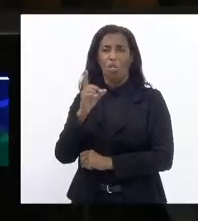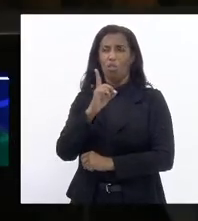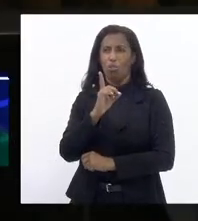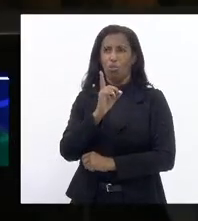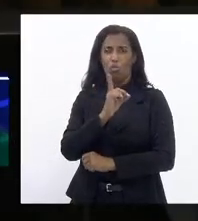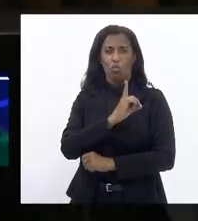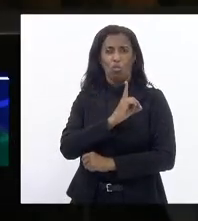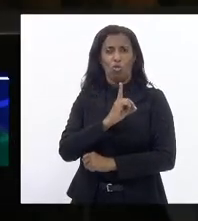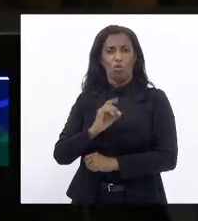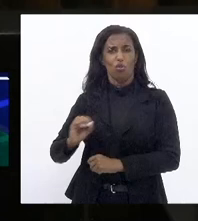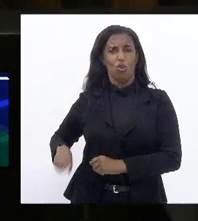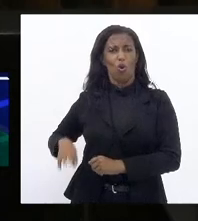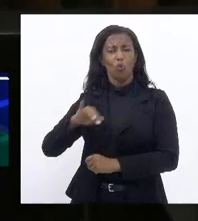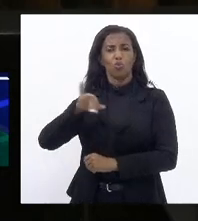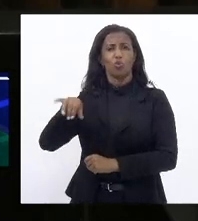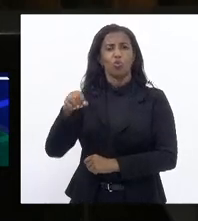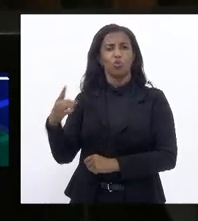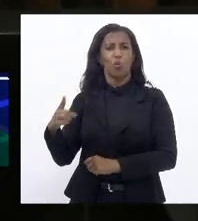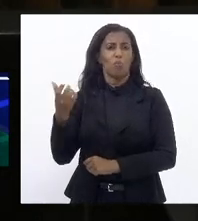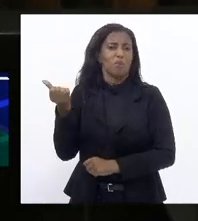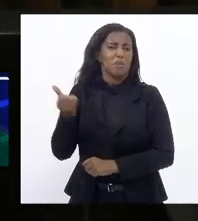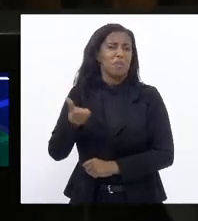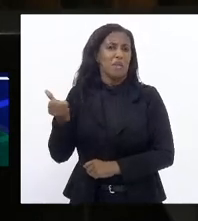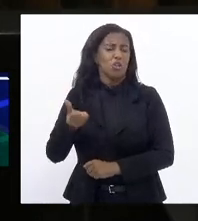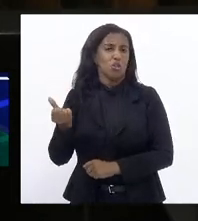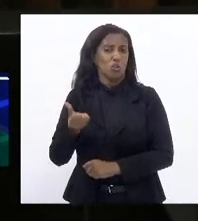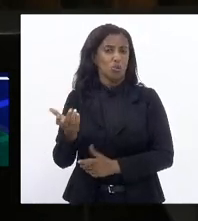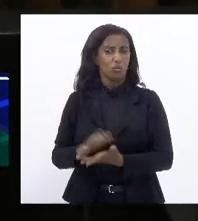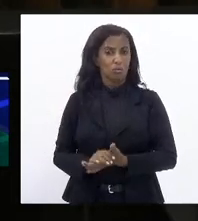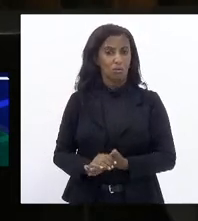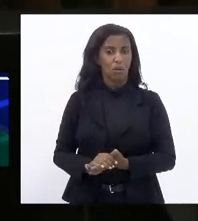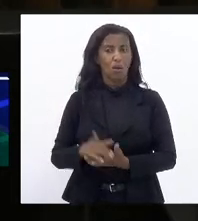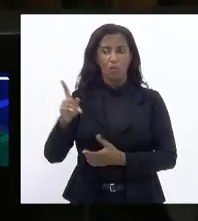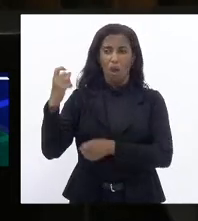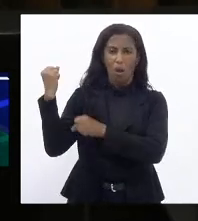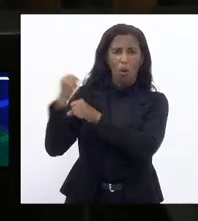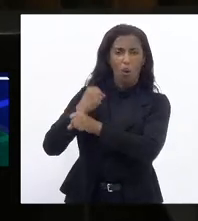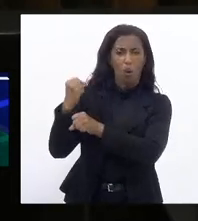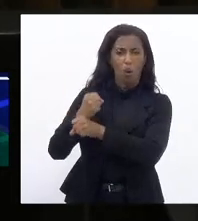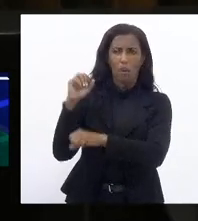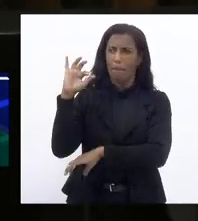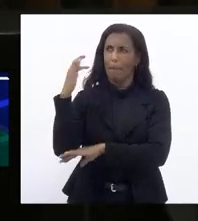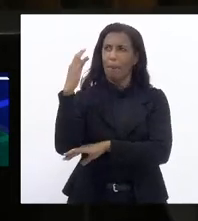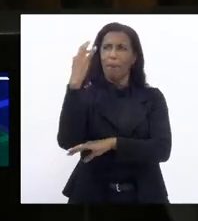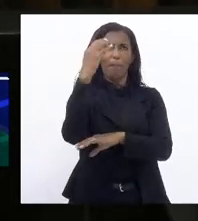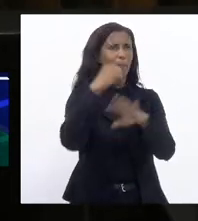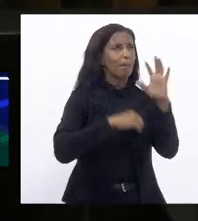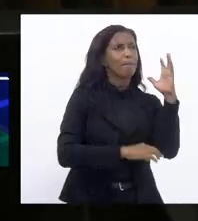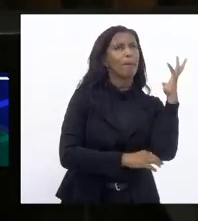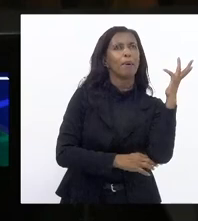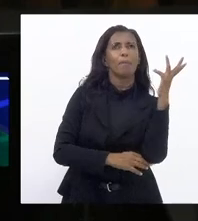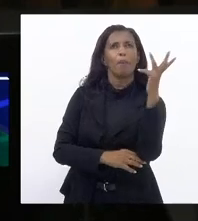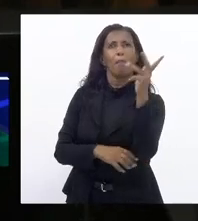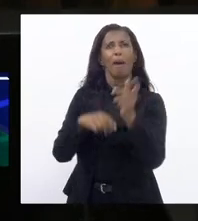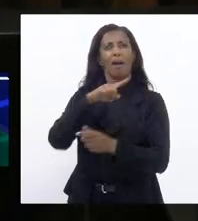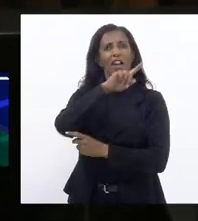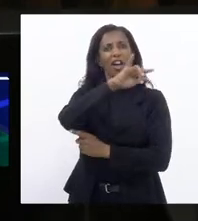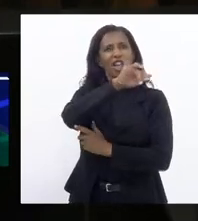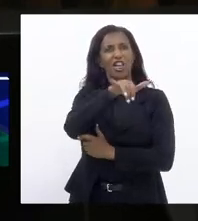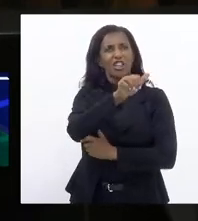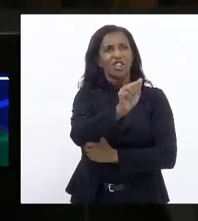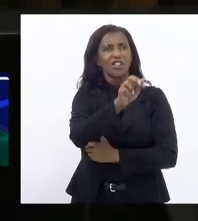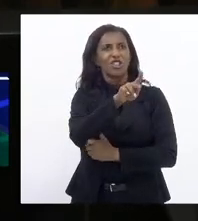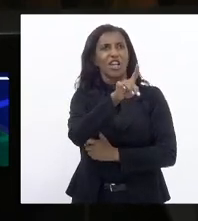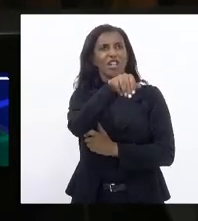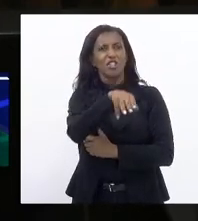de Dom João VI, em seguida, o próprio Jardim Botânico foi uma das primeiras obras, né, depois da chegada da corte portuguesa aqui no Rio de Janeiro, e